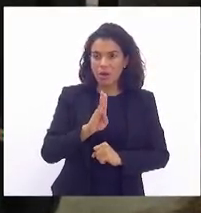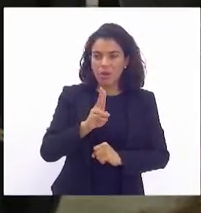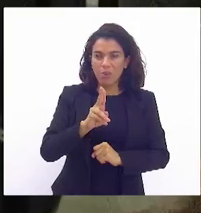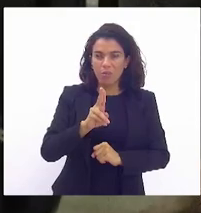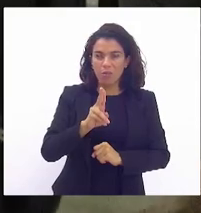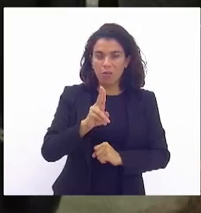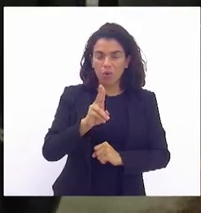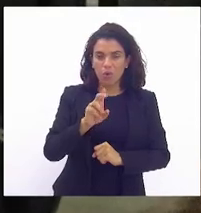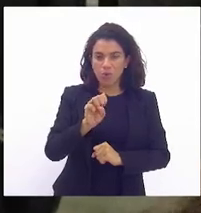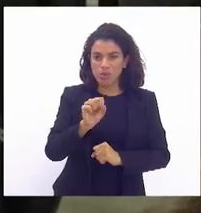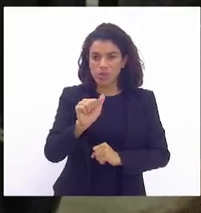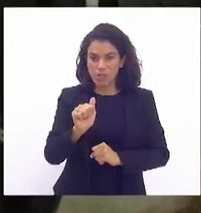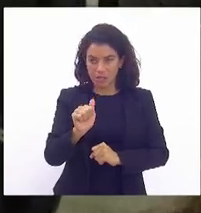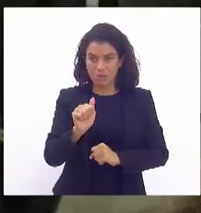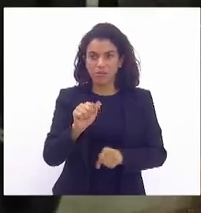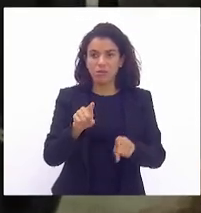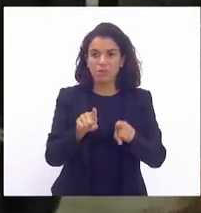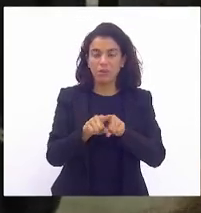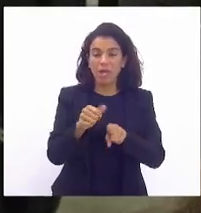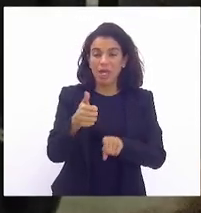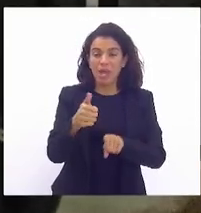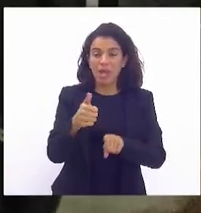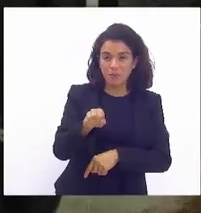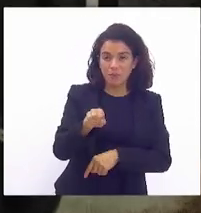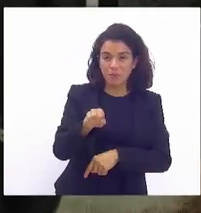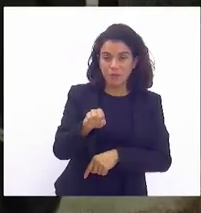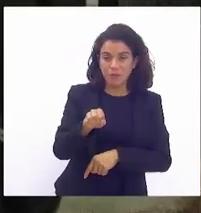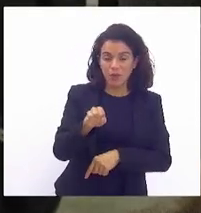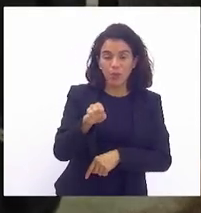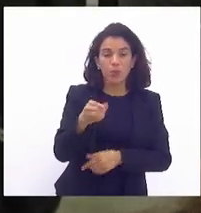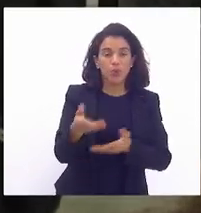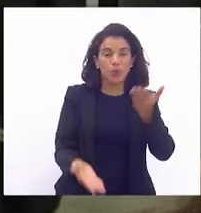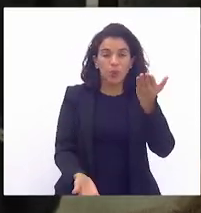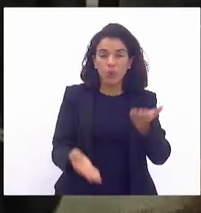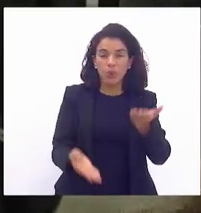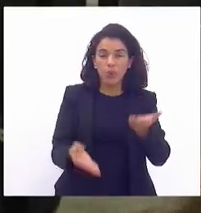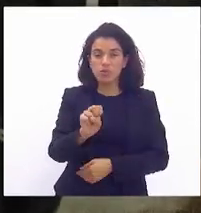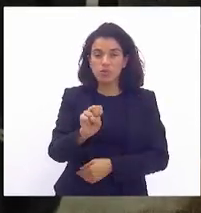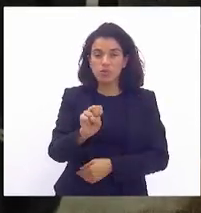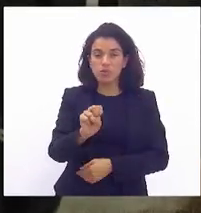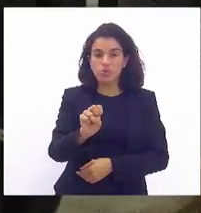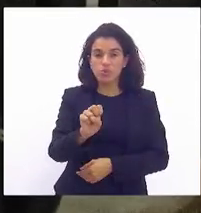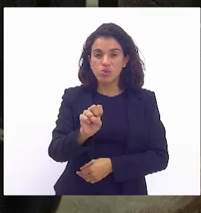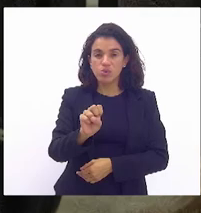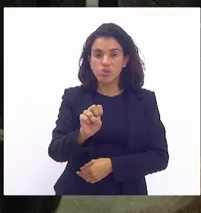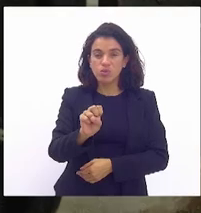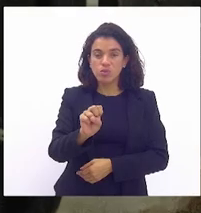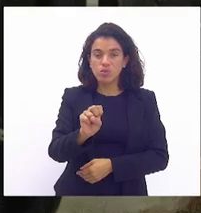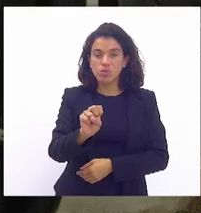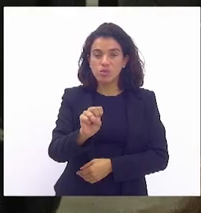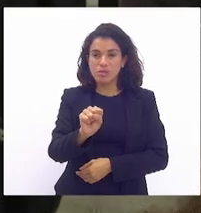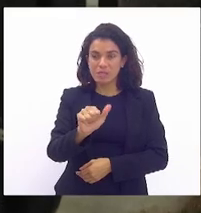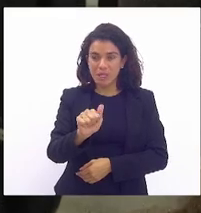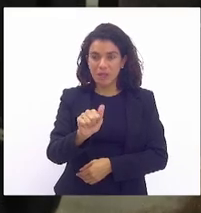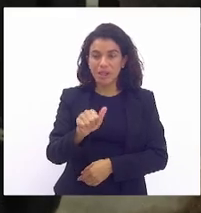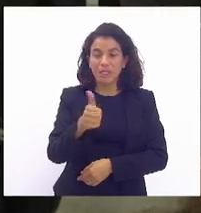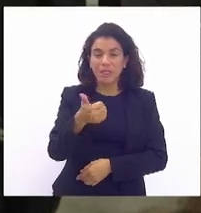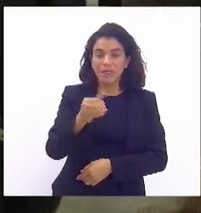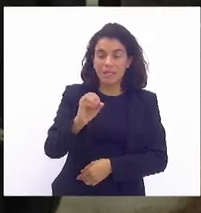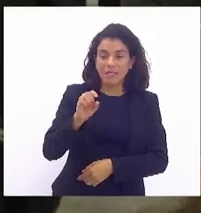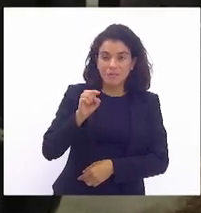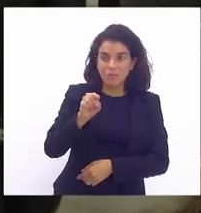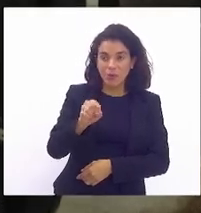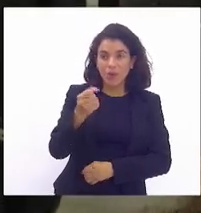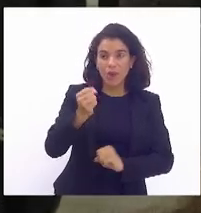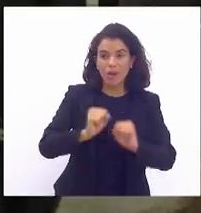a produzir 14 mil toneladas de GUSA, sendo que 10 mil é